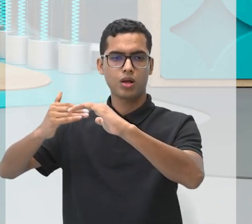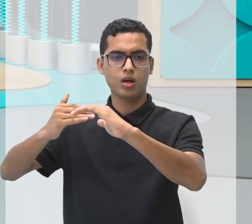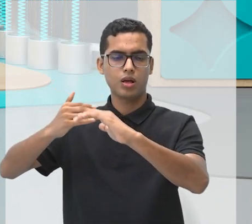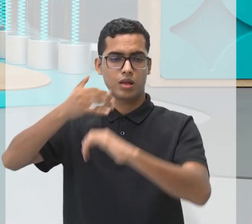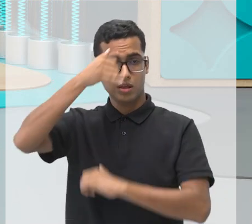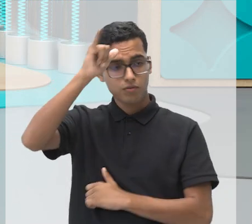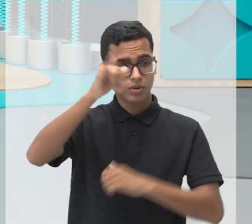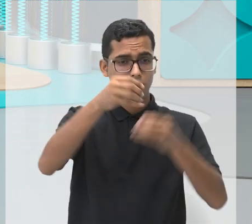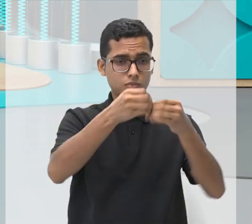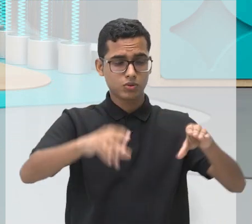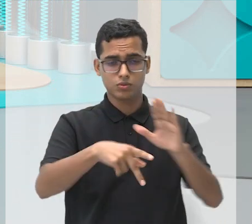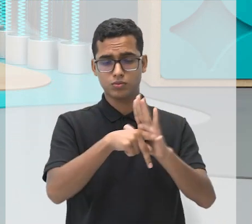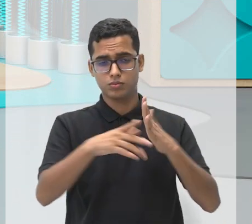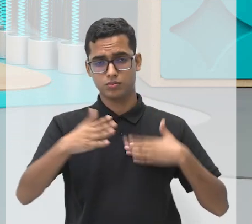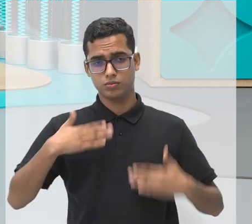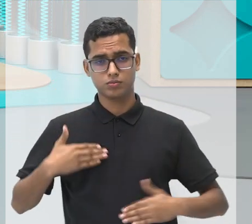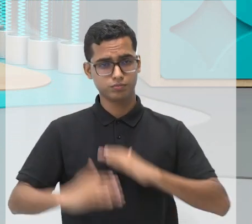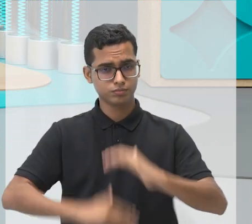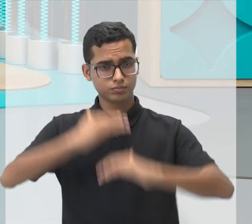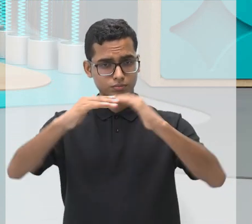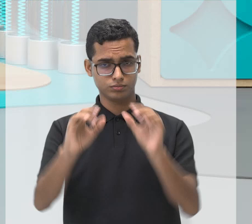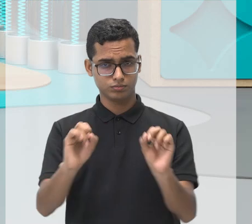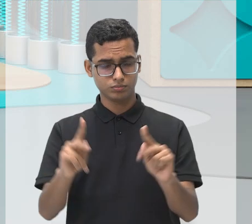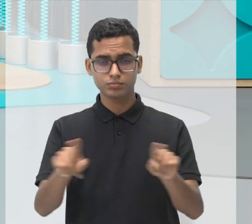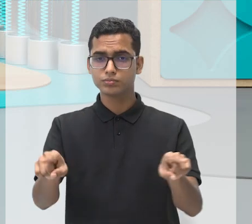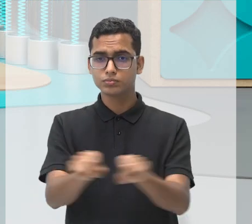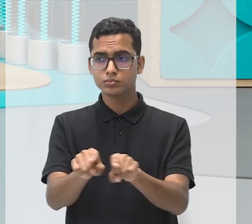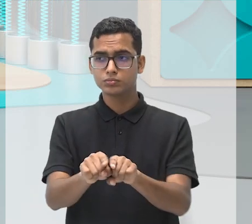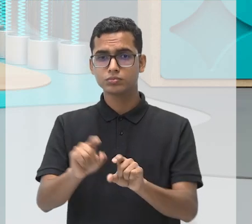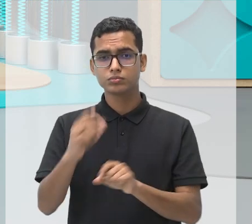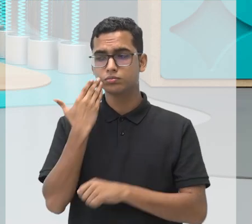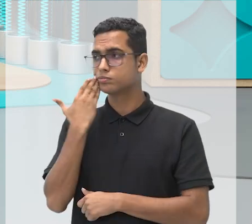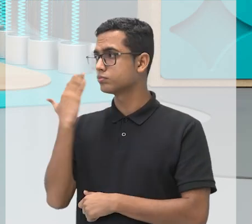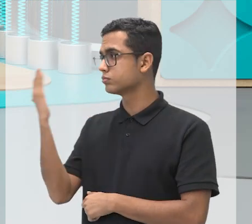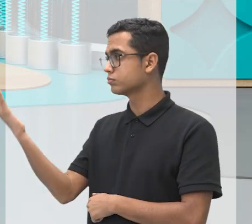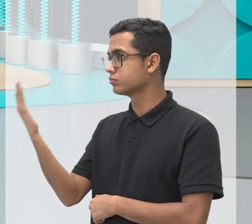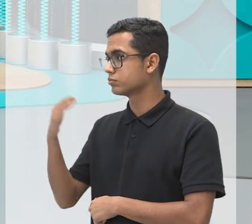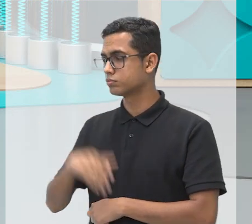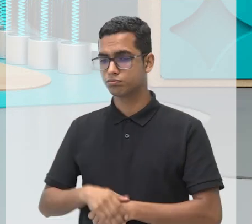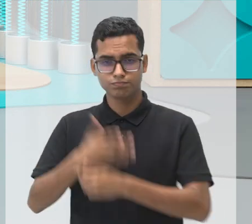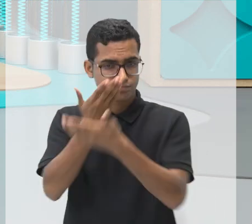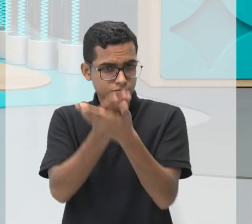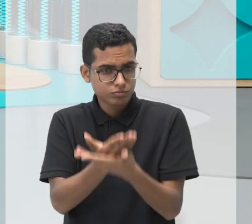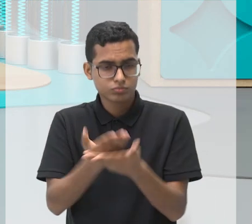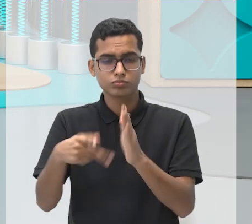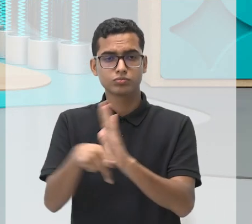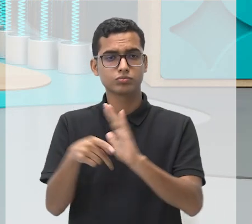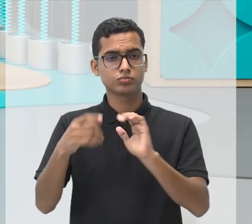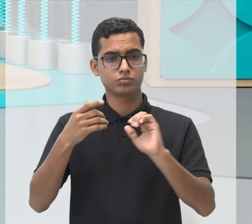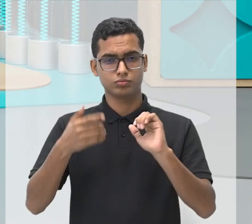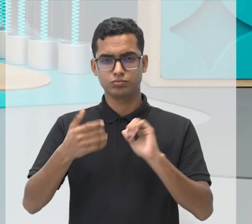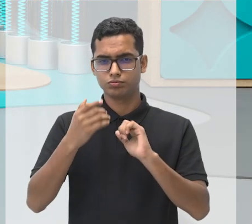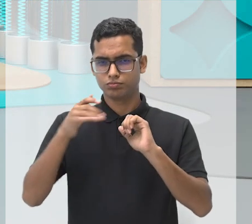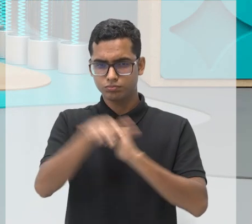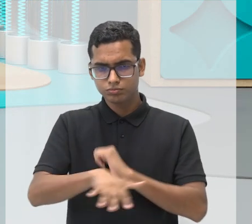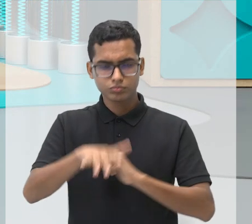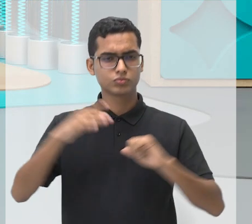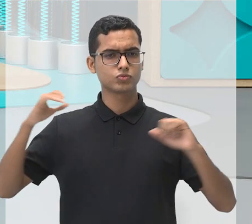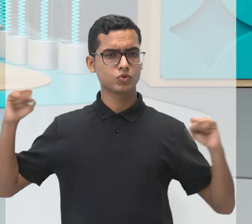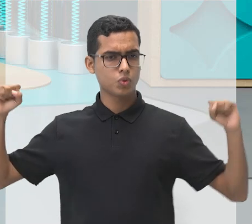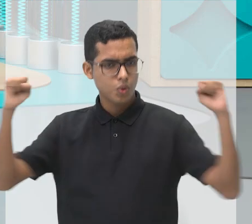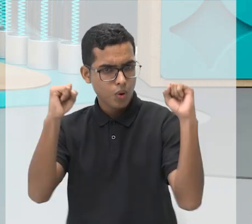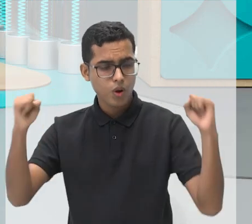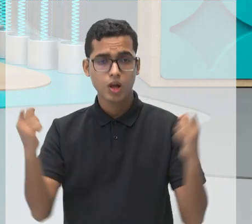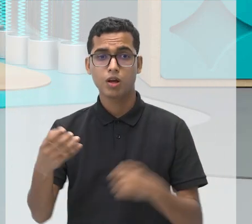o nosso desenvolvimento, ok? Nessas aulas de educação física, a gente tem a oportunidade de